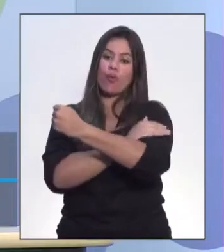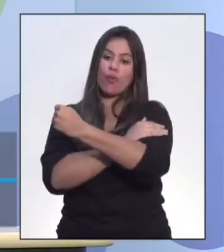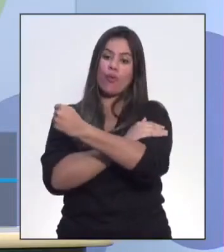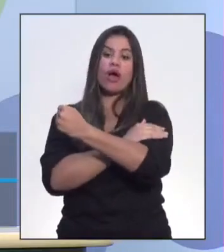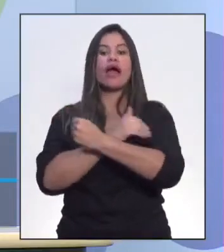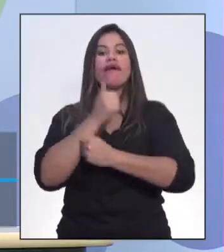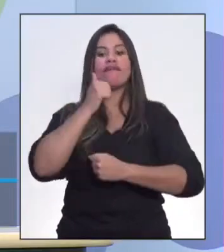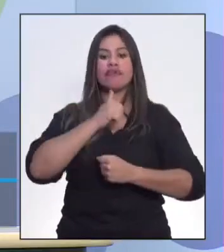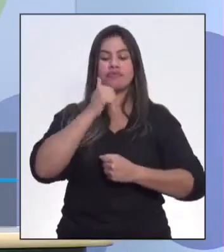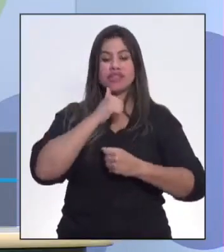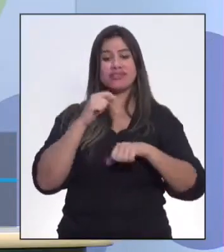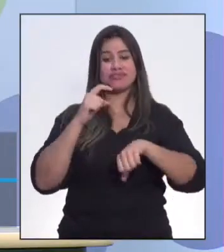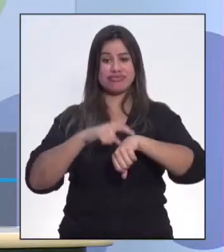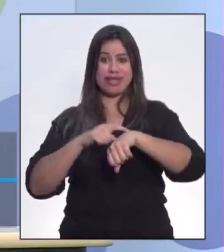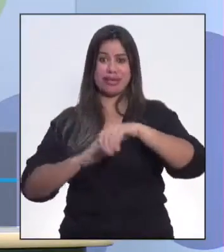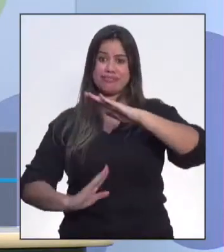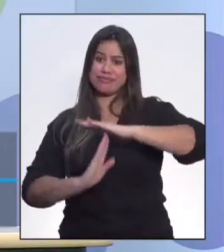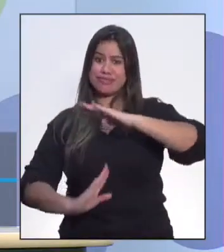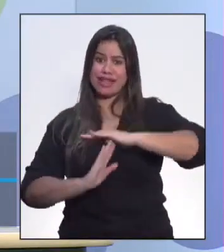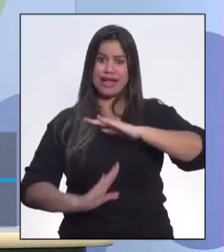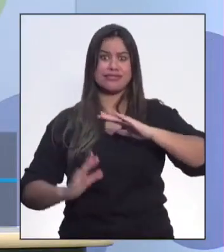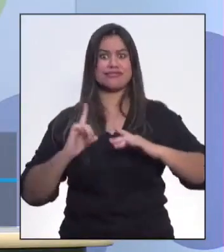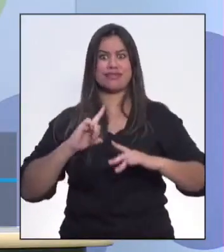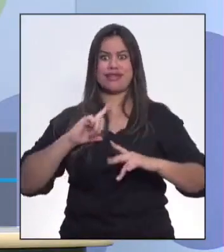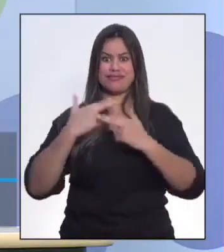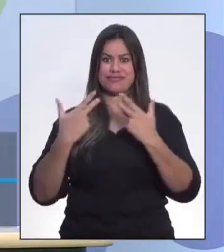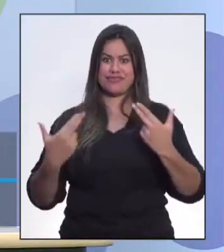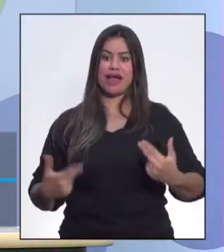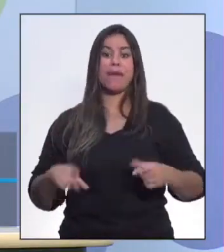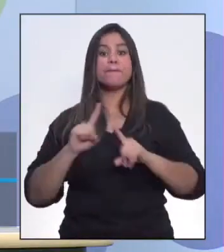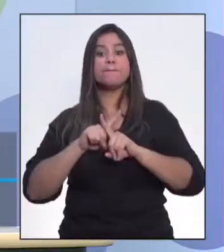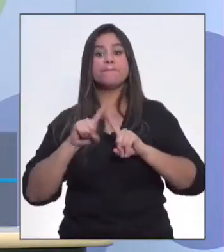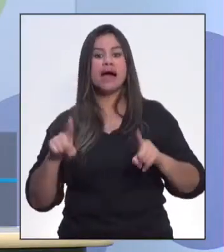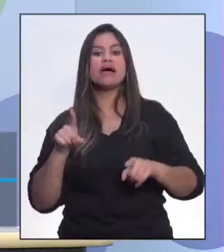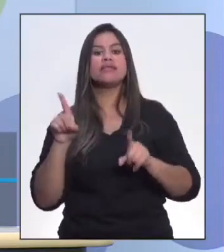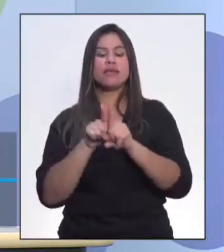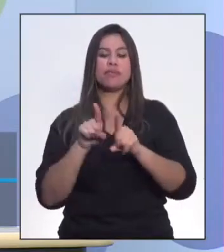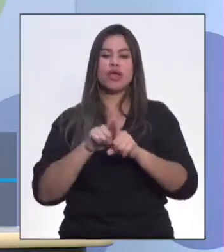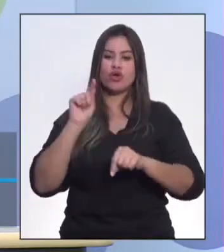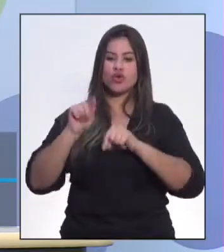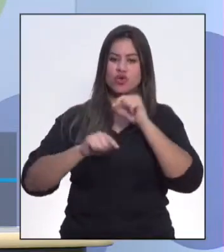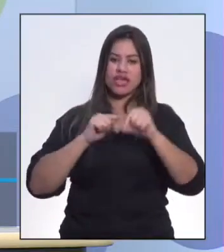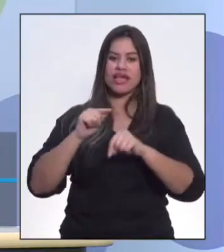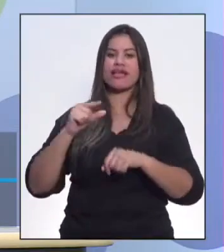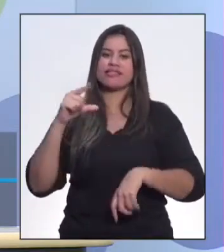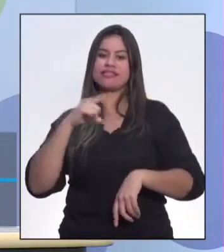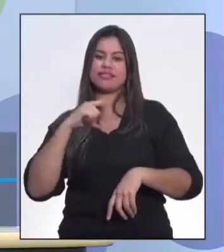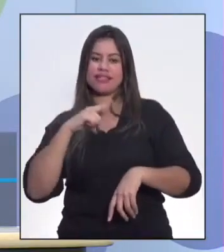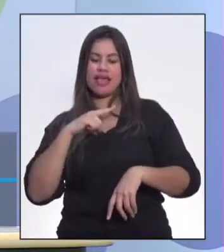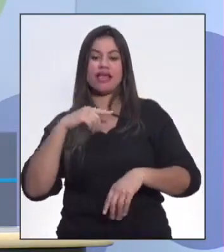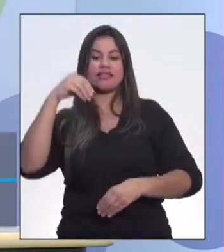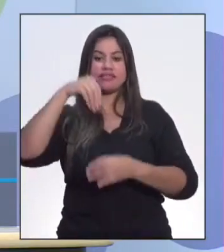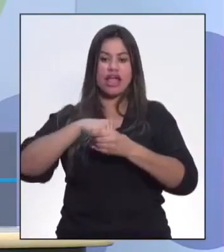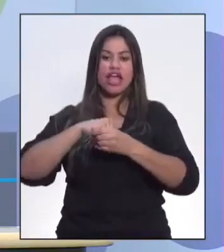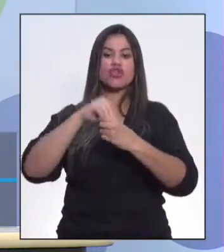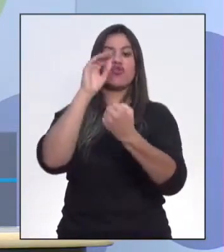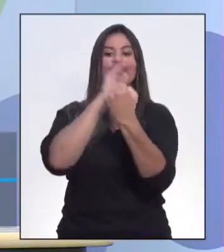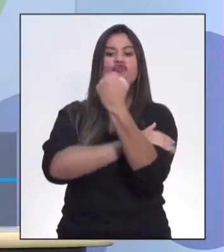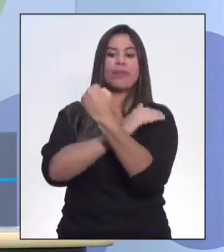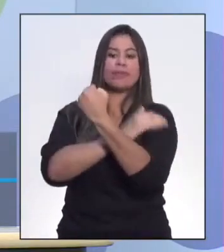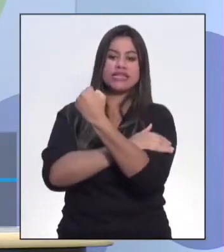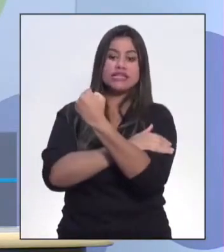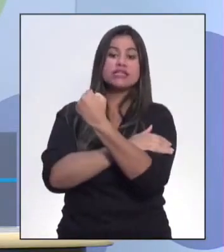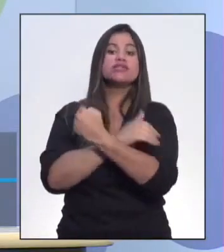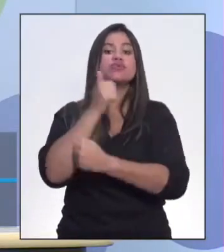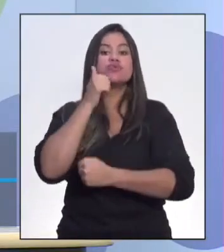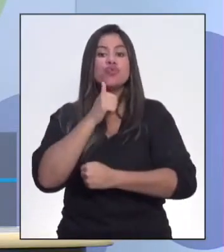um tempo limitado e tudo mais, são muitas coisas, mas a gente também tem que lembrar que existe, sim, dentro do feminismo, as diferenças, né, que